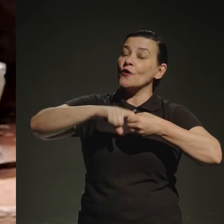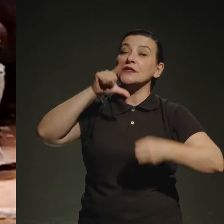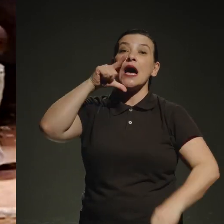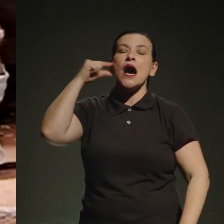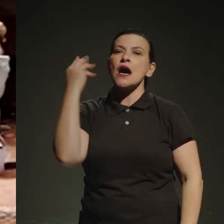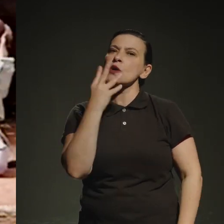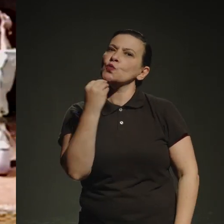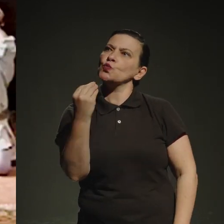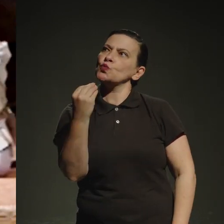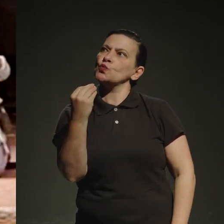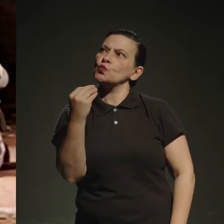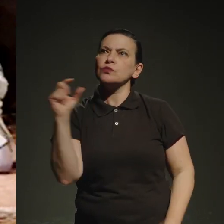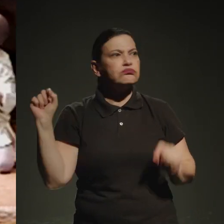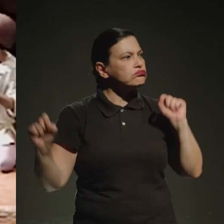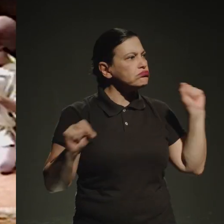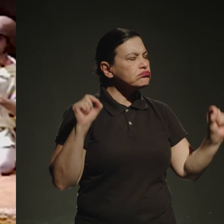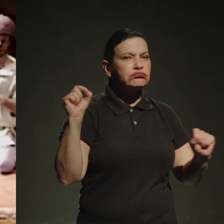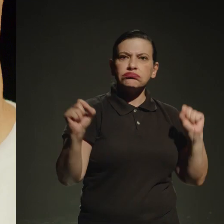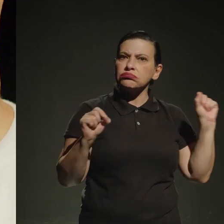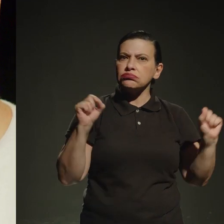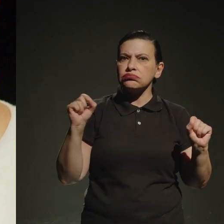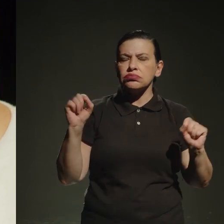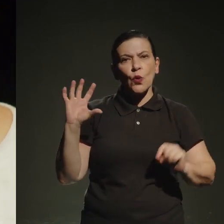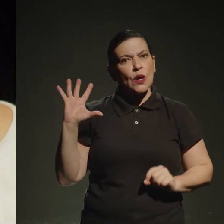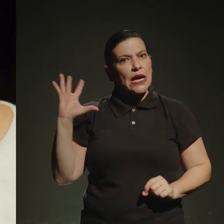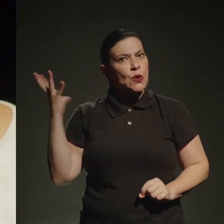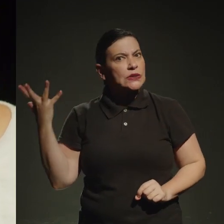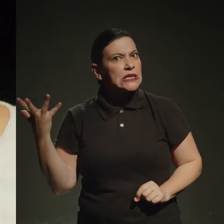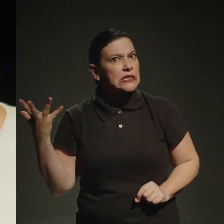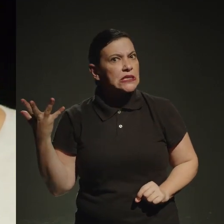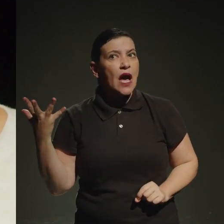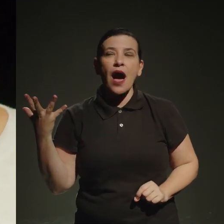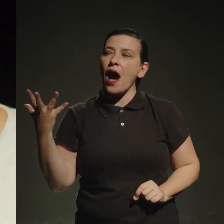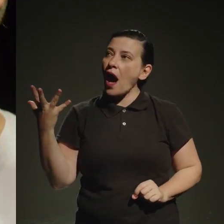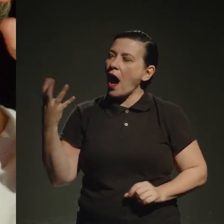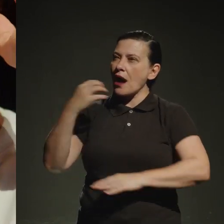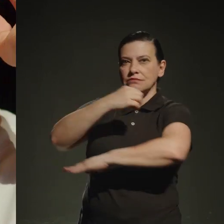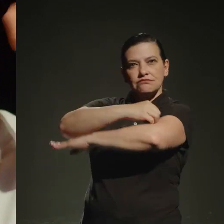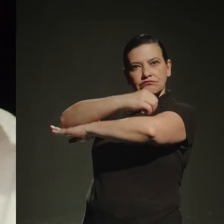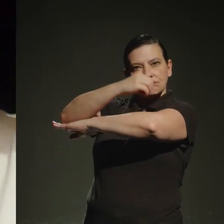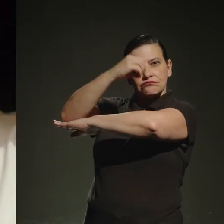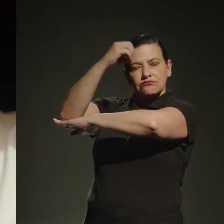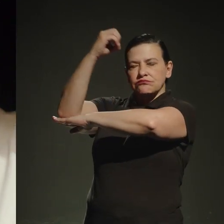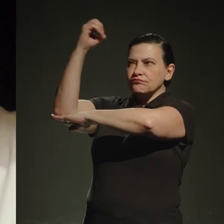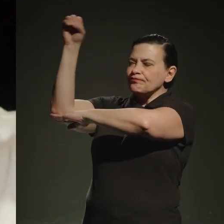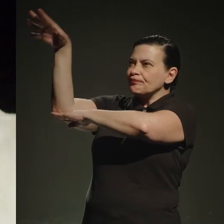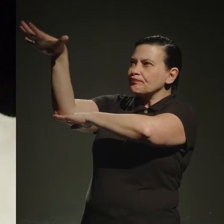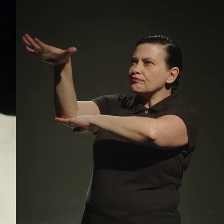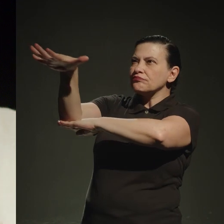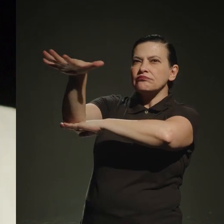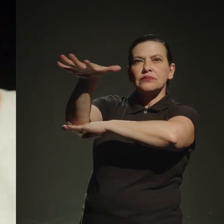O homem pede lugar outra vez ao Quixote. Pero, que passa? Ah!